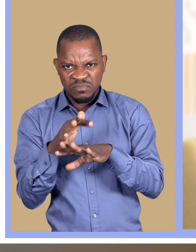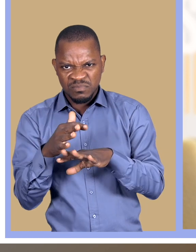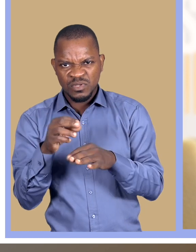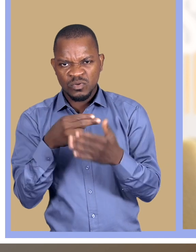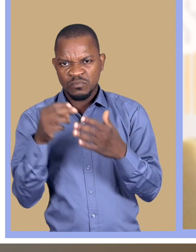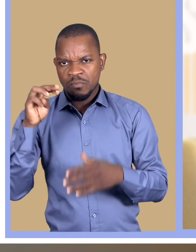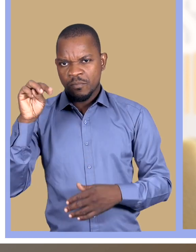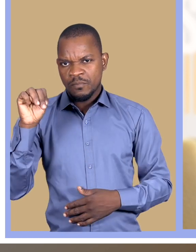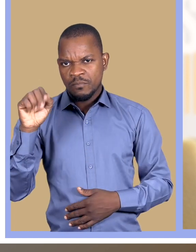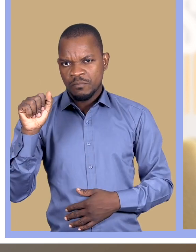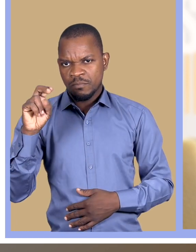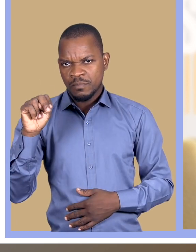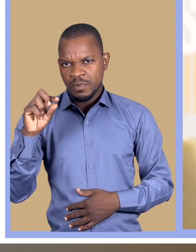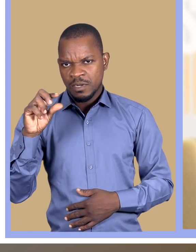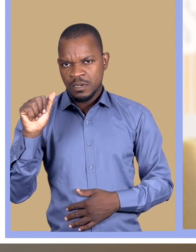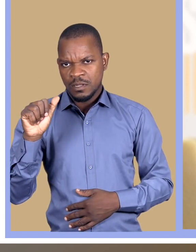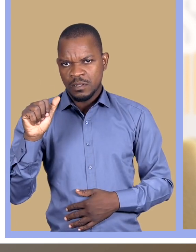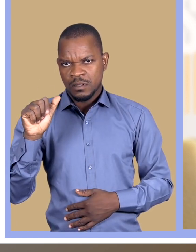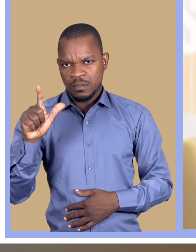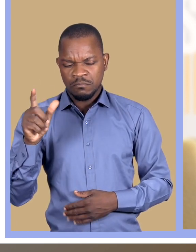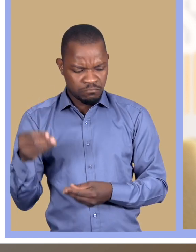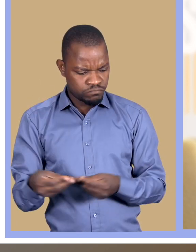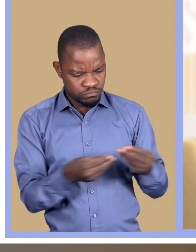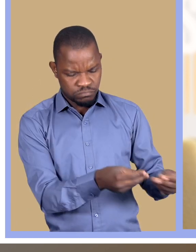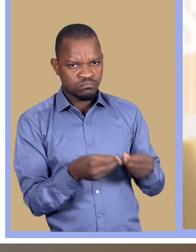são para plantar em espaços públicos.